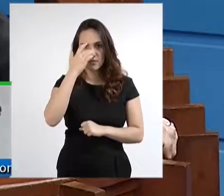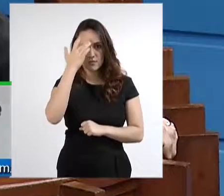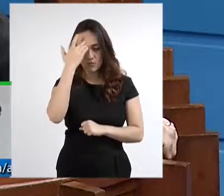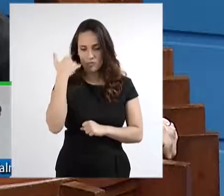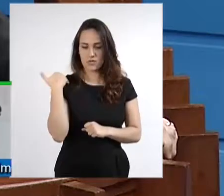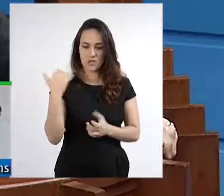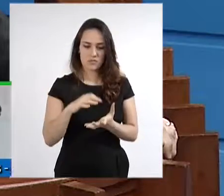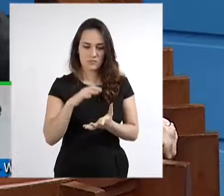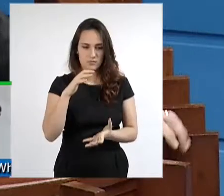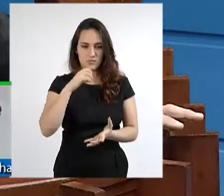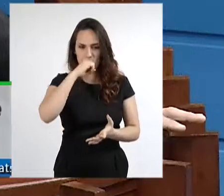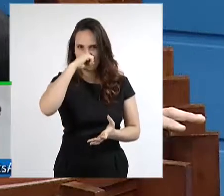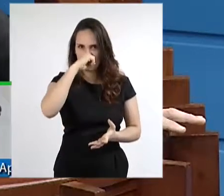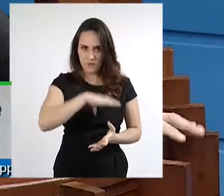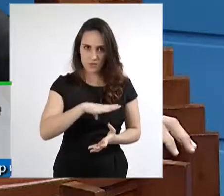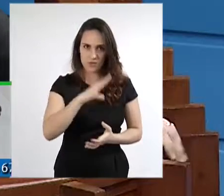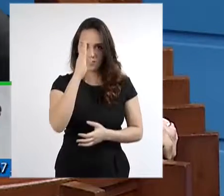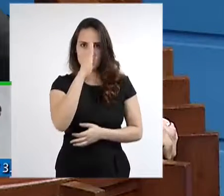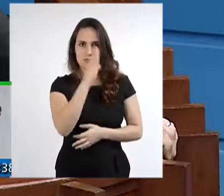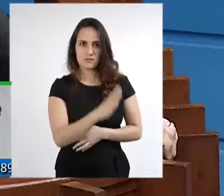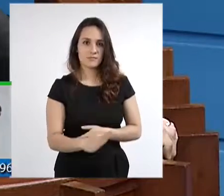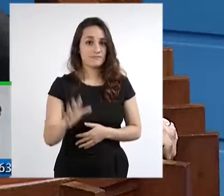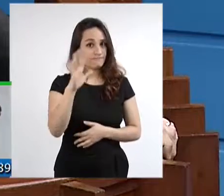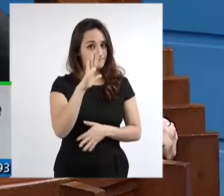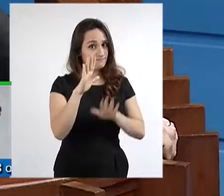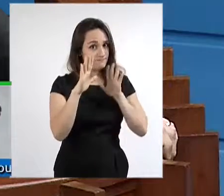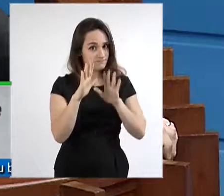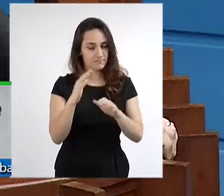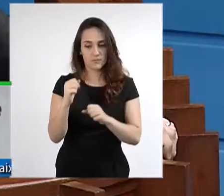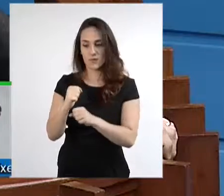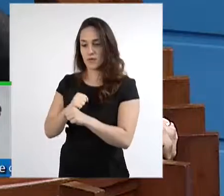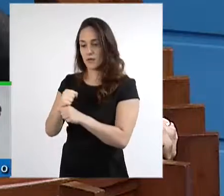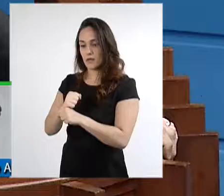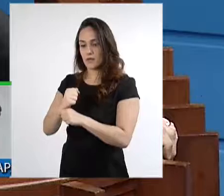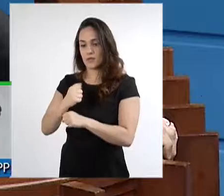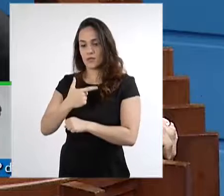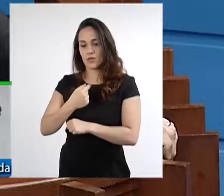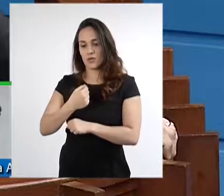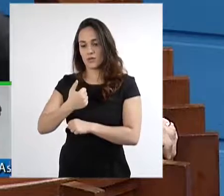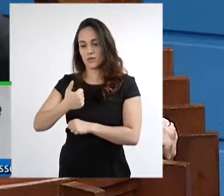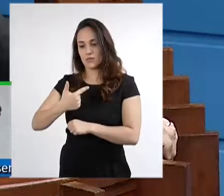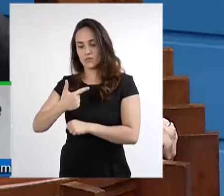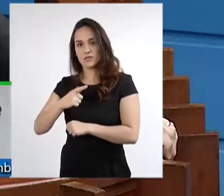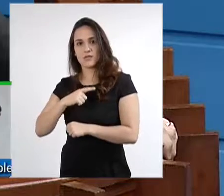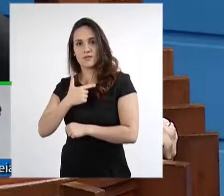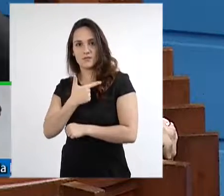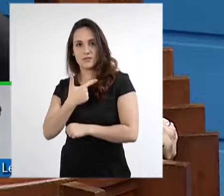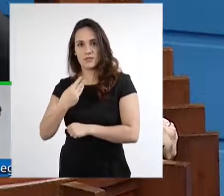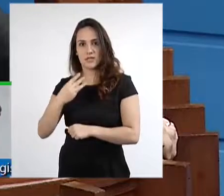violentados no Brasil. Em 2012,